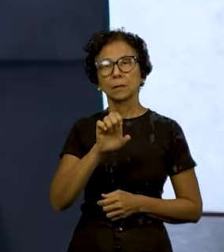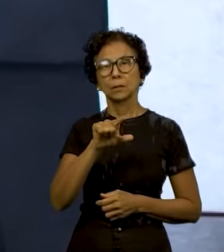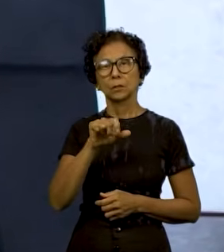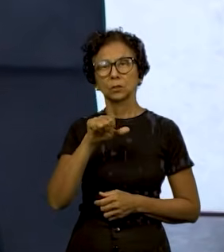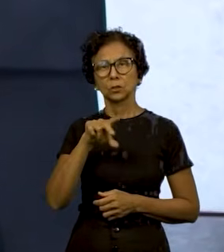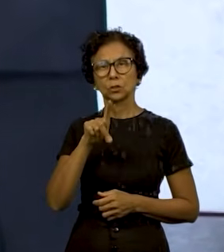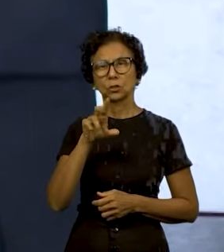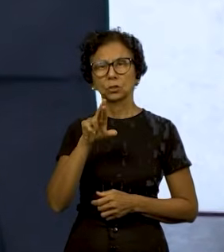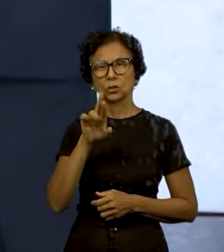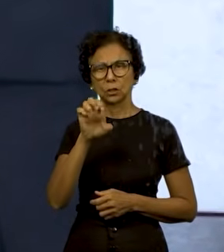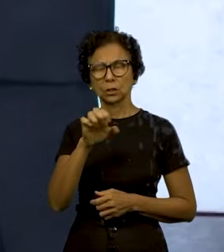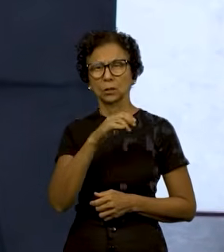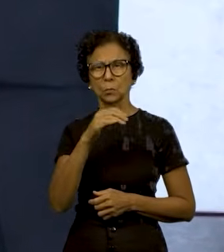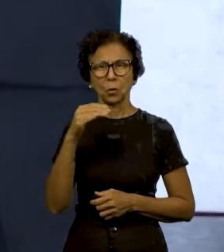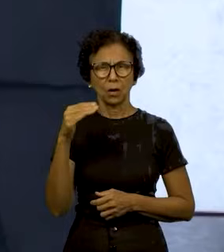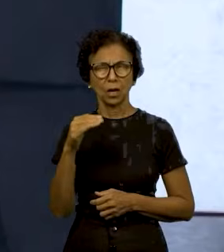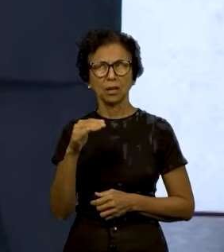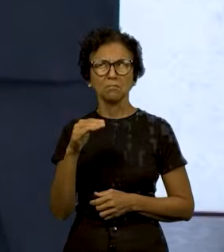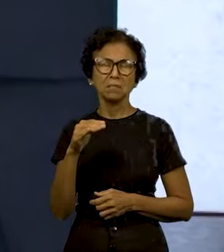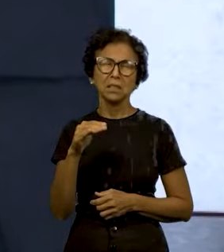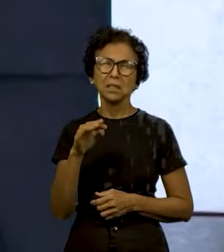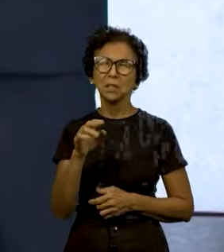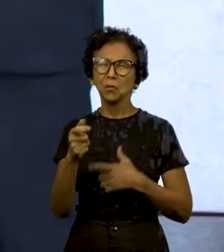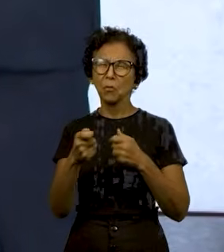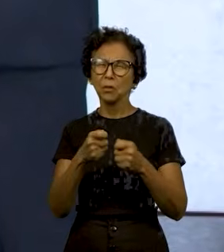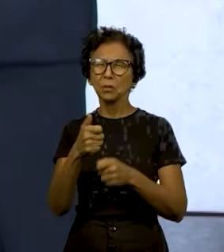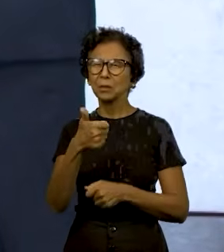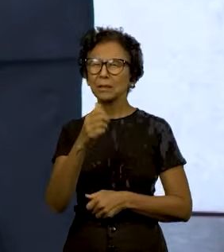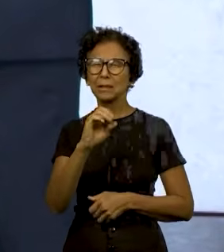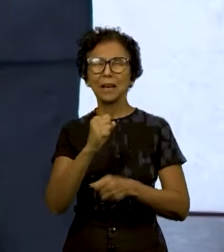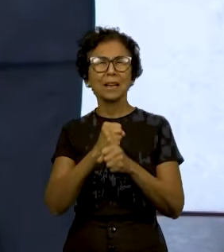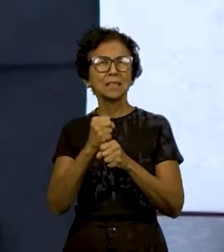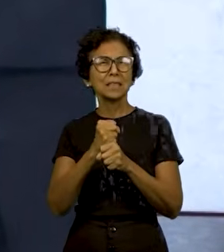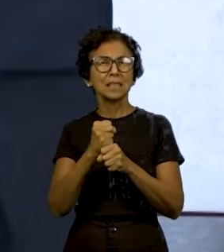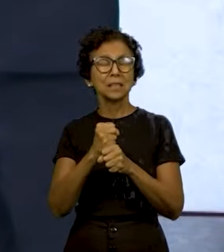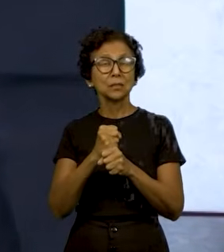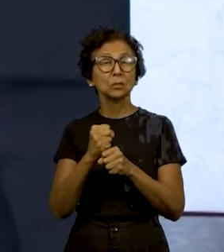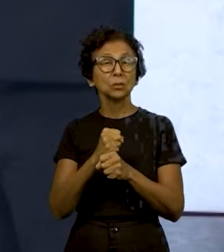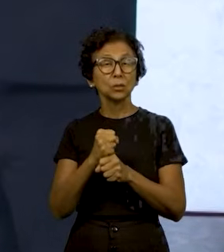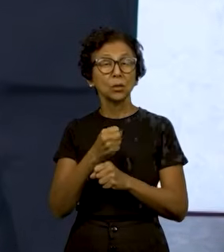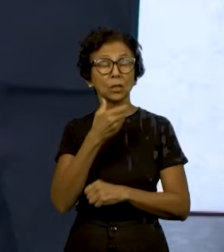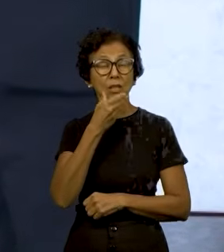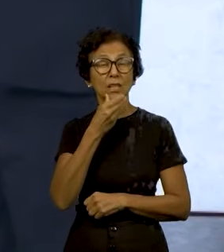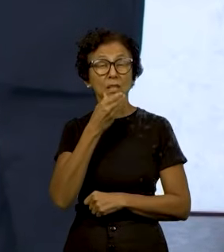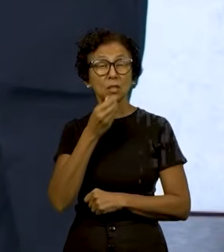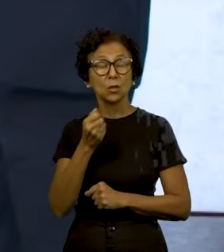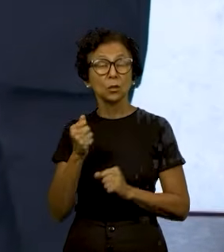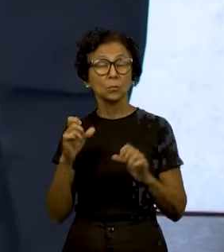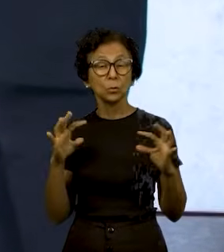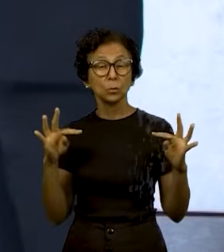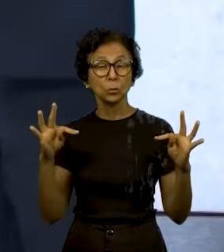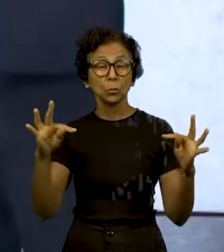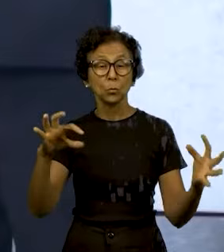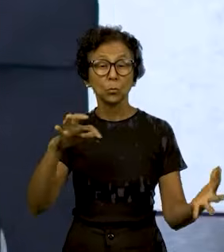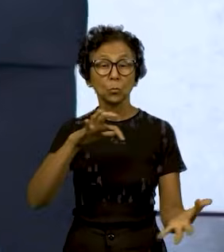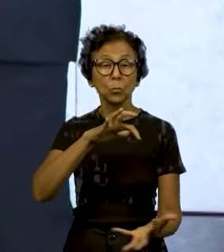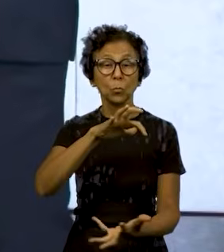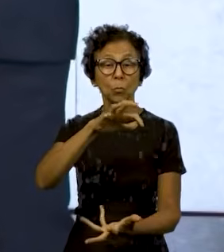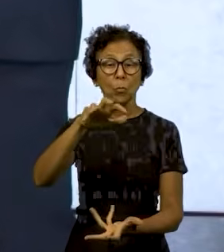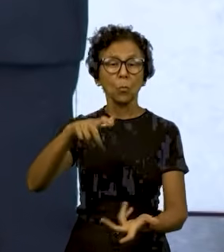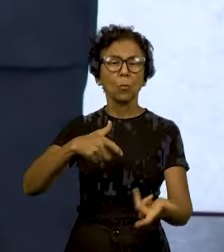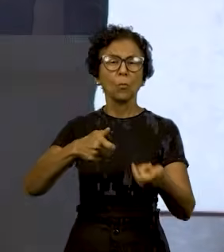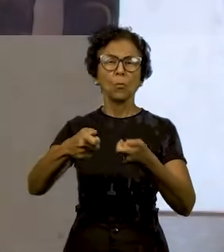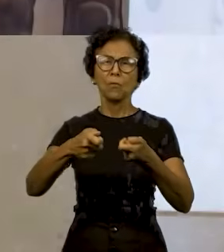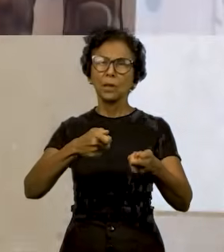governou por 10 anos, apesar de ter conquistado o mundo todo, deixou uma herança para o mundo da cultura